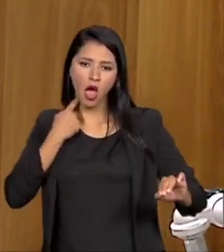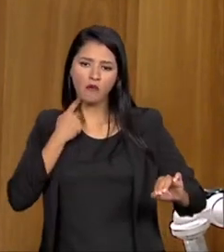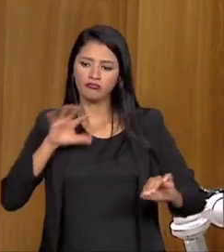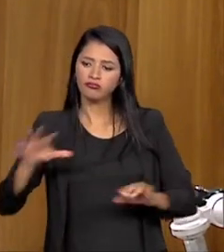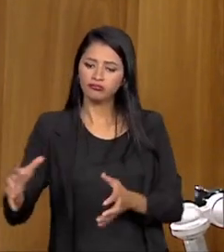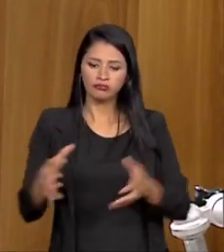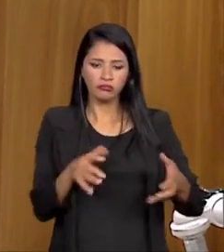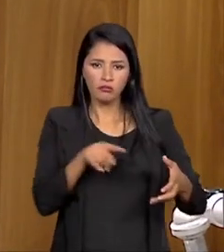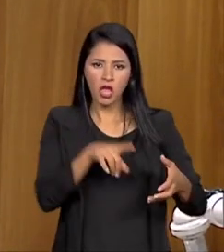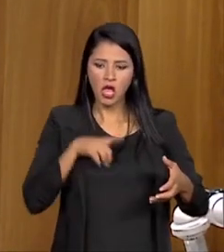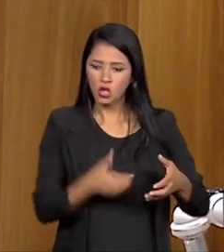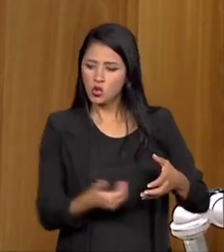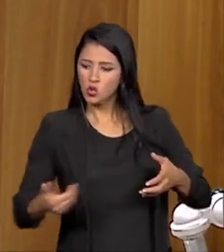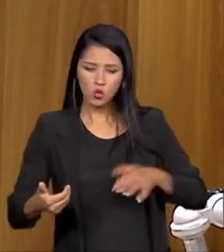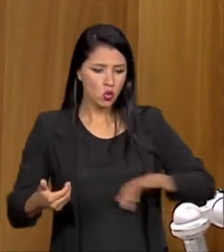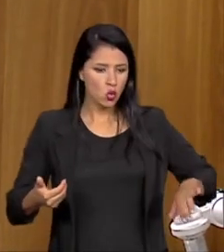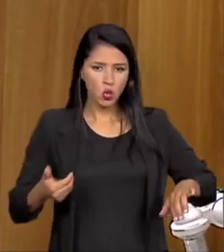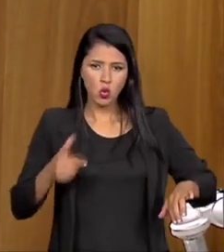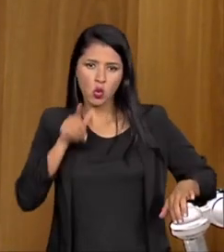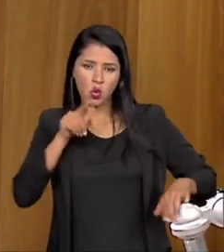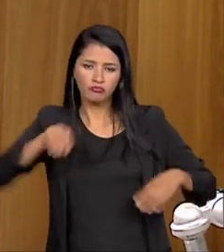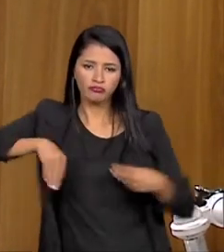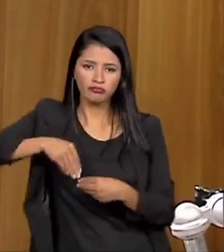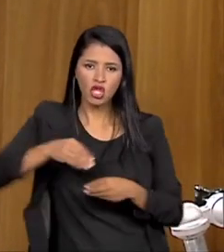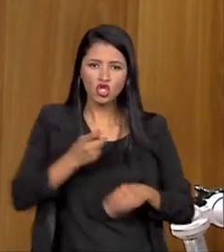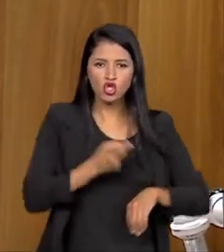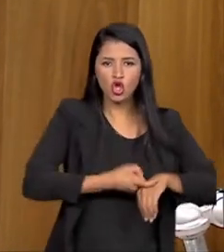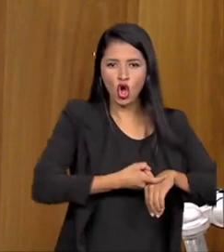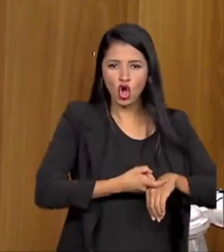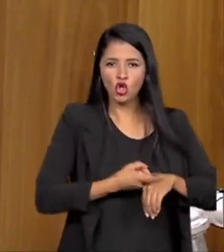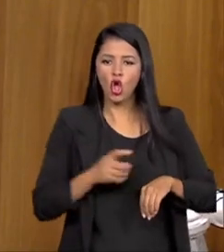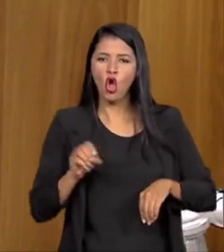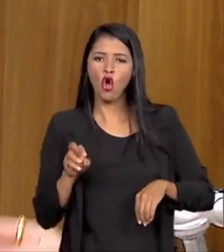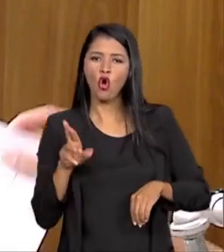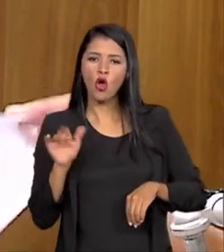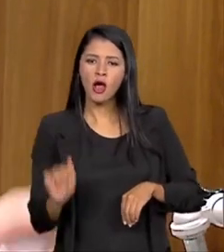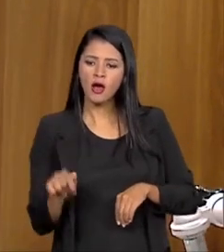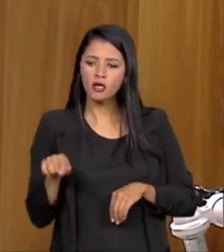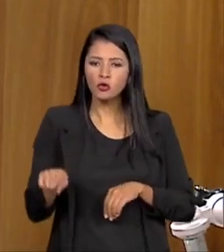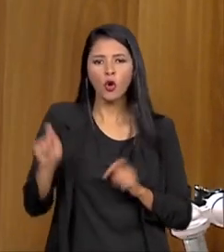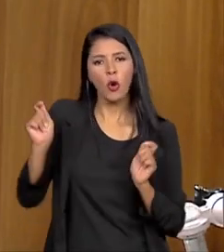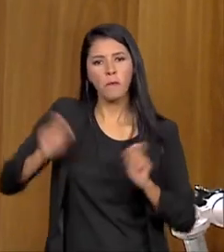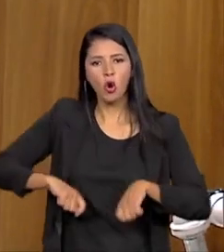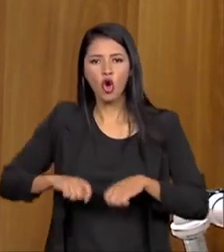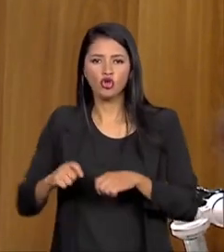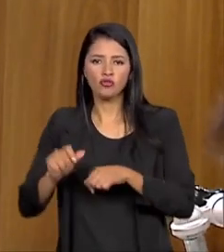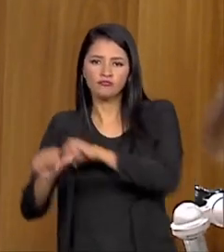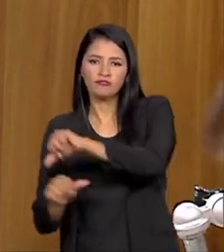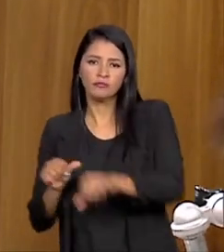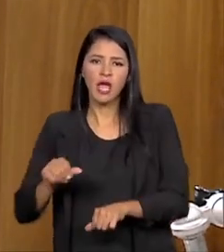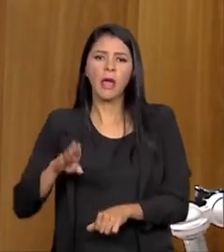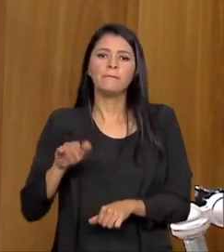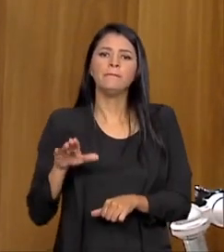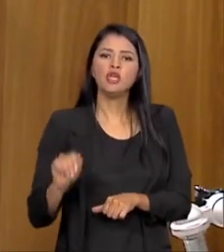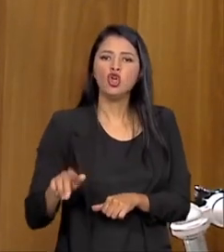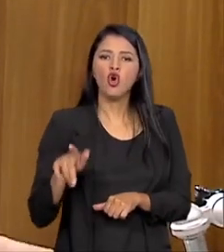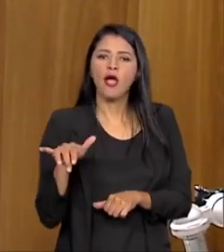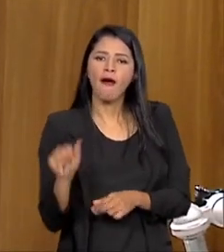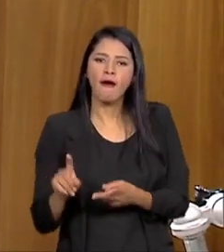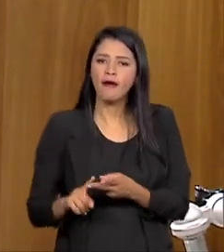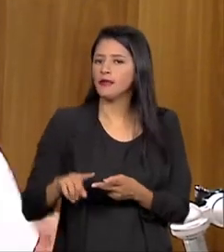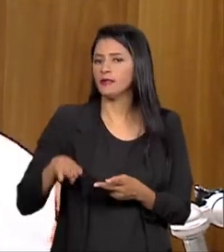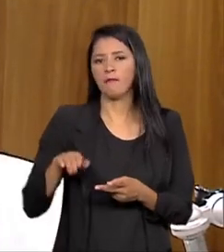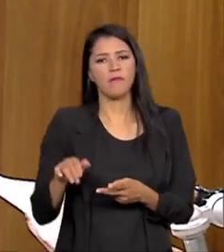orgânico e separa do lixo sólido que vai para reciclagem e o lixo orgânico pode ser transformado em biogás biometano o